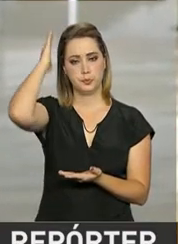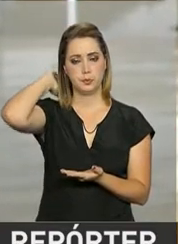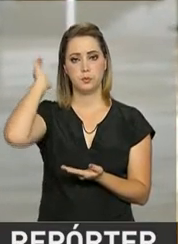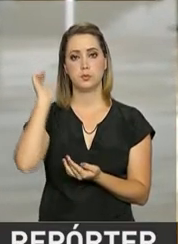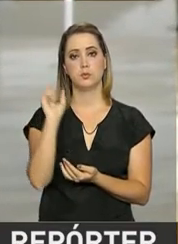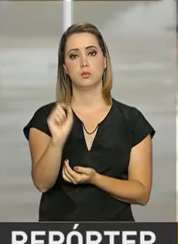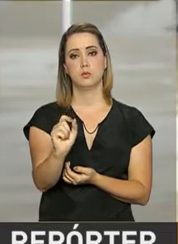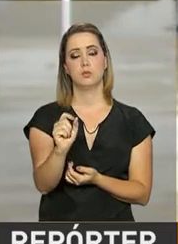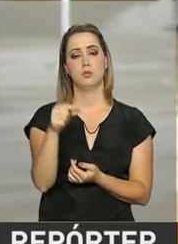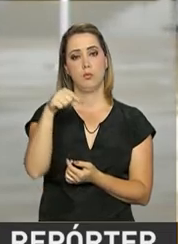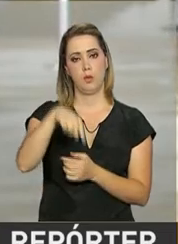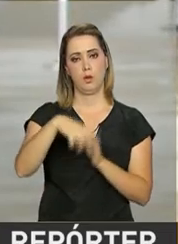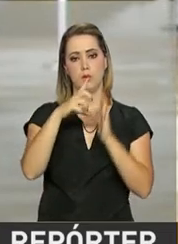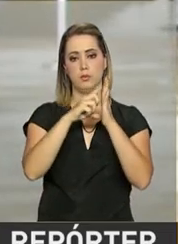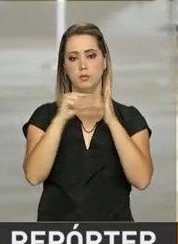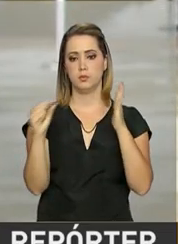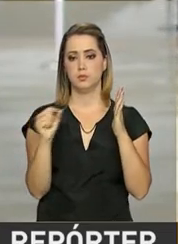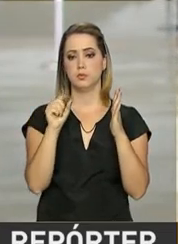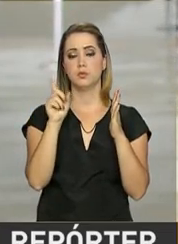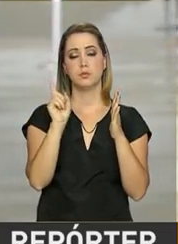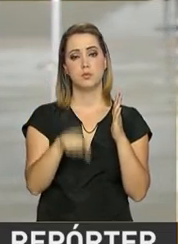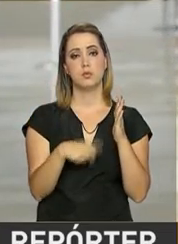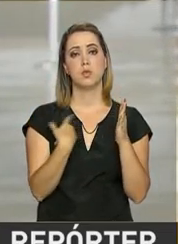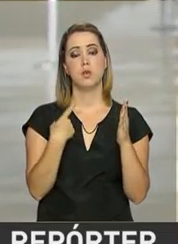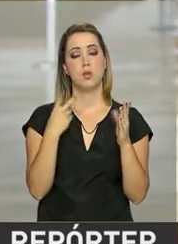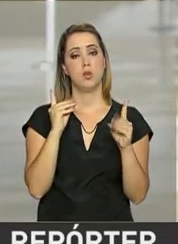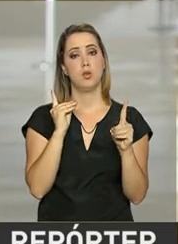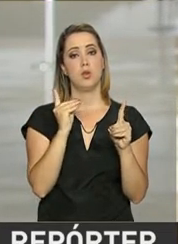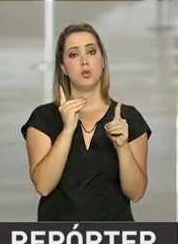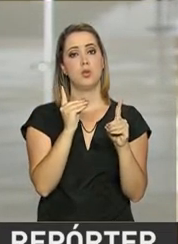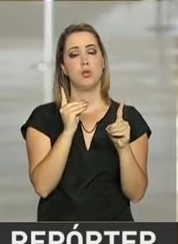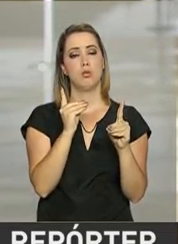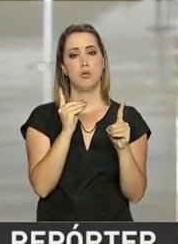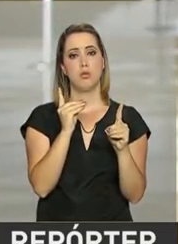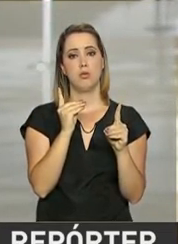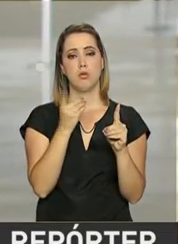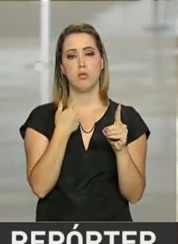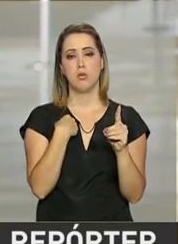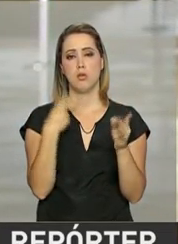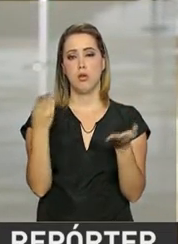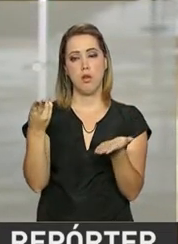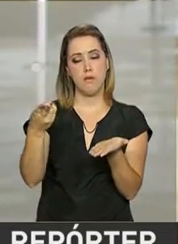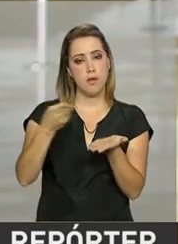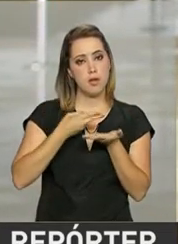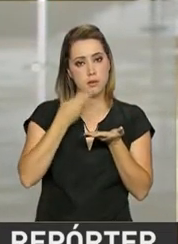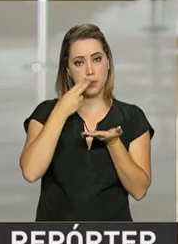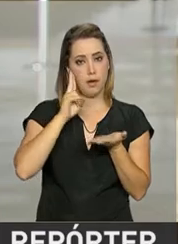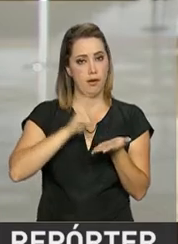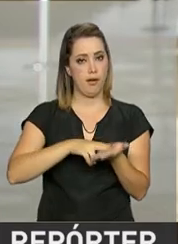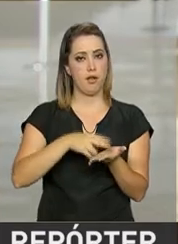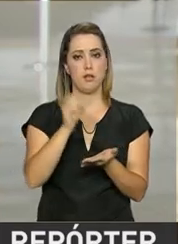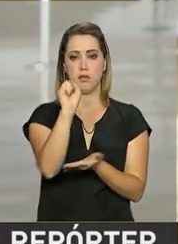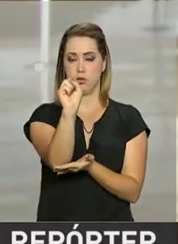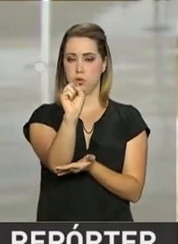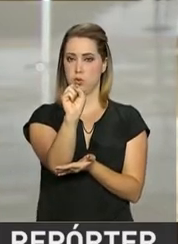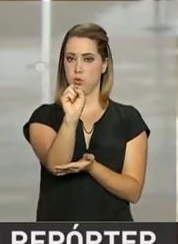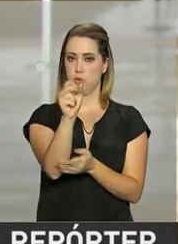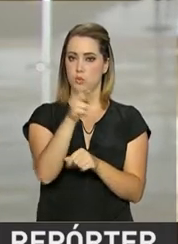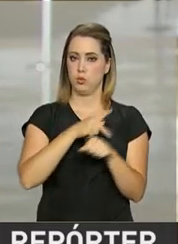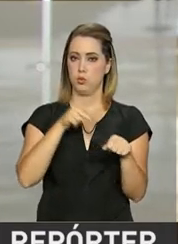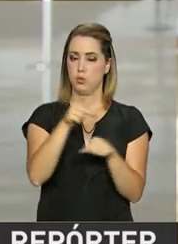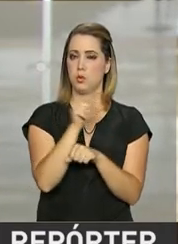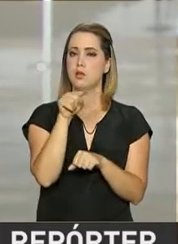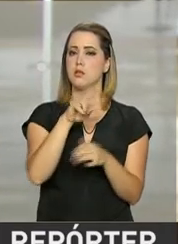desta quinta-feira aqui no Palácio do Planalto é o recebimento de cartas credenciais de embaixadores de 8 países.